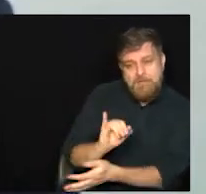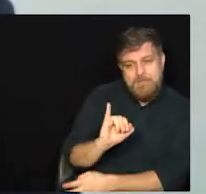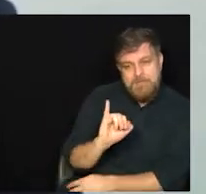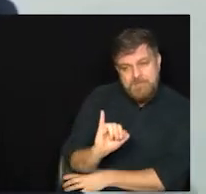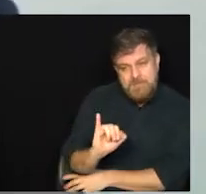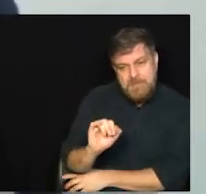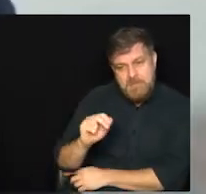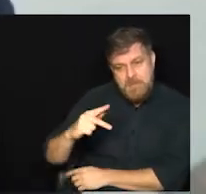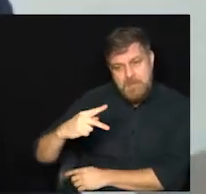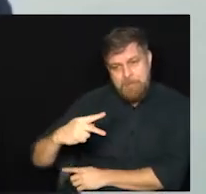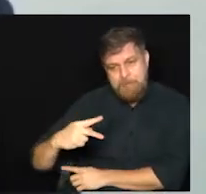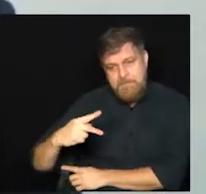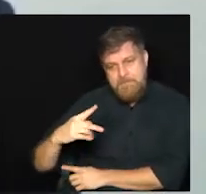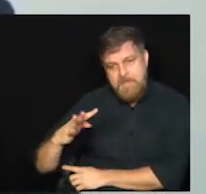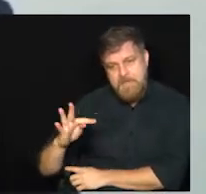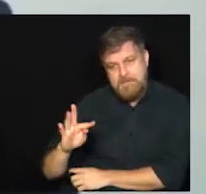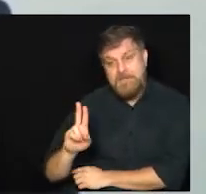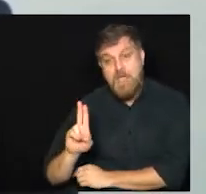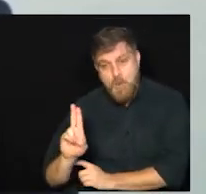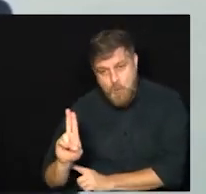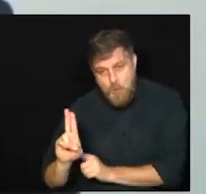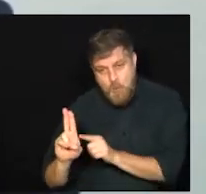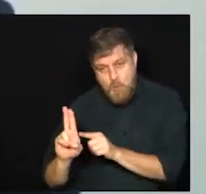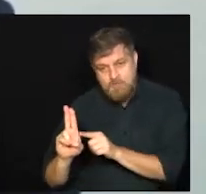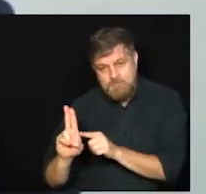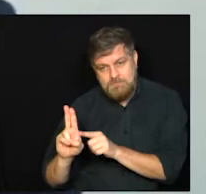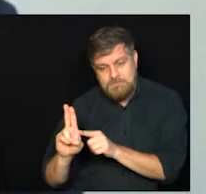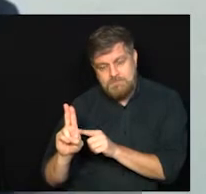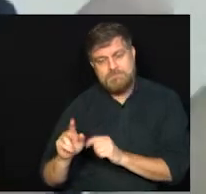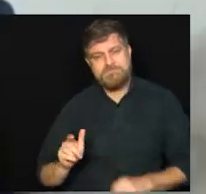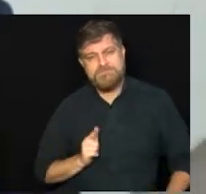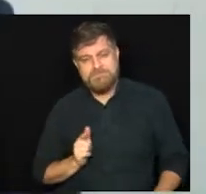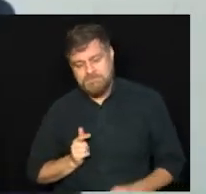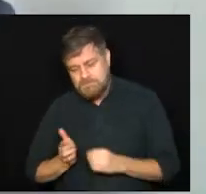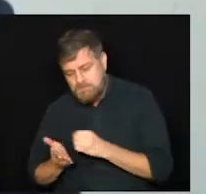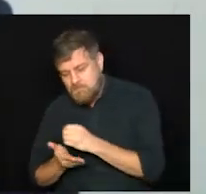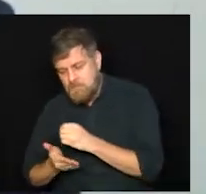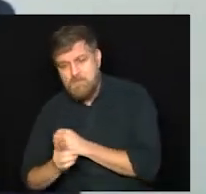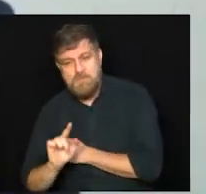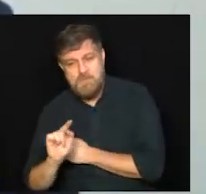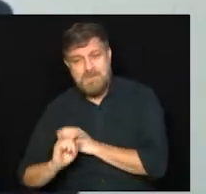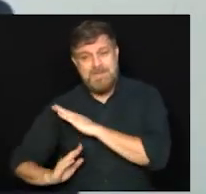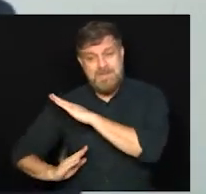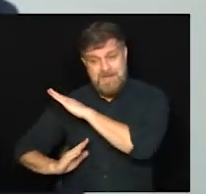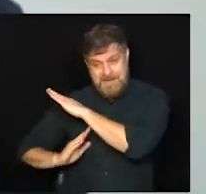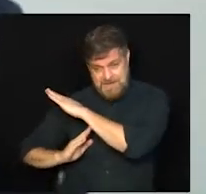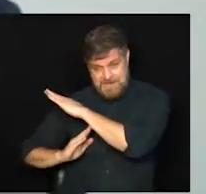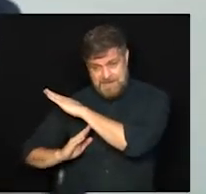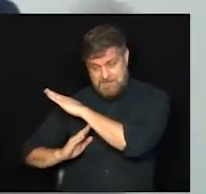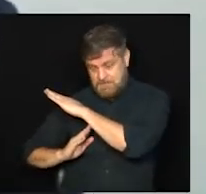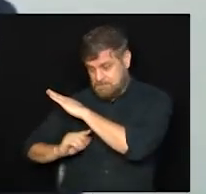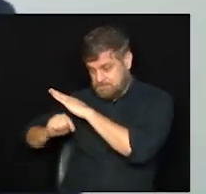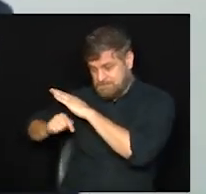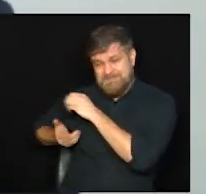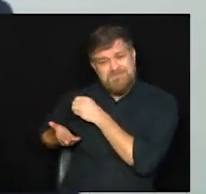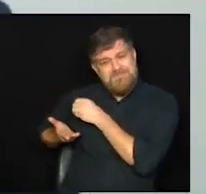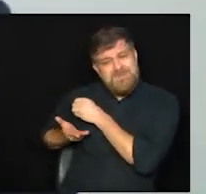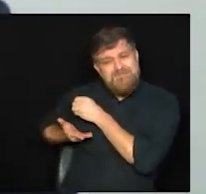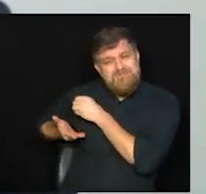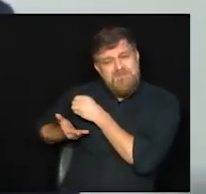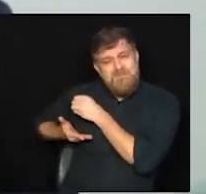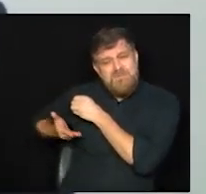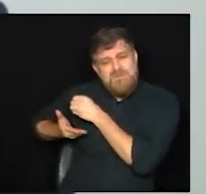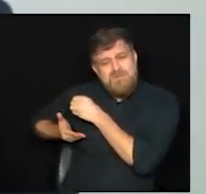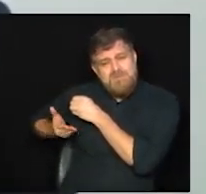é fundamental que nós, né, a Câmara, quando eu digo nós, é a cidade de Campinas, né, a Câmara,